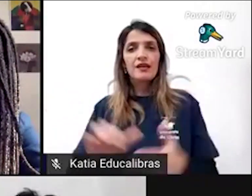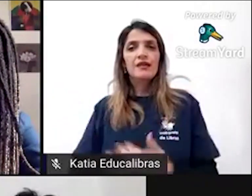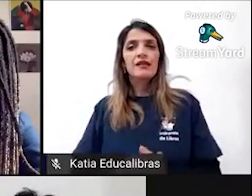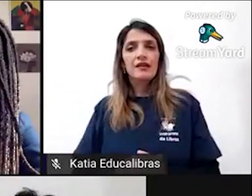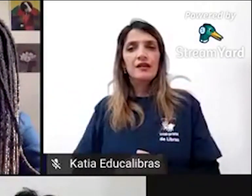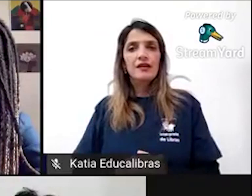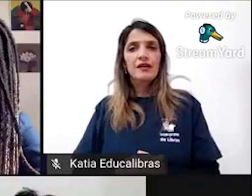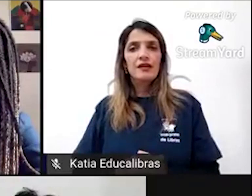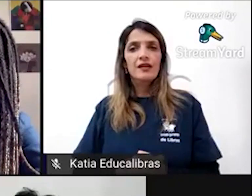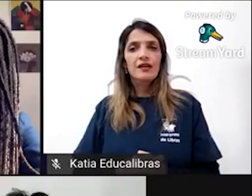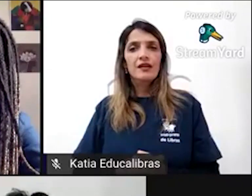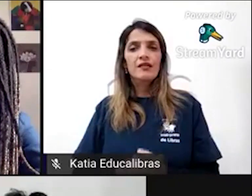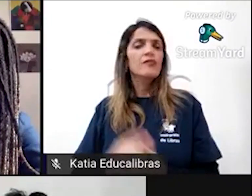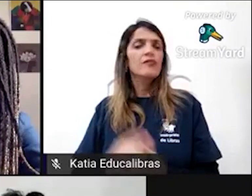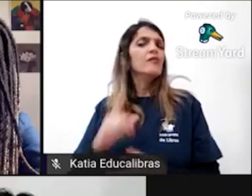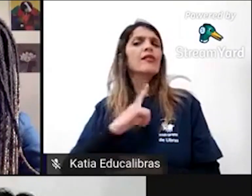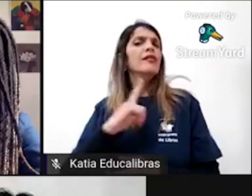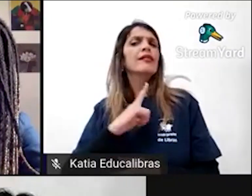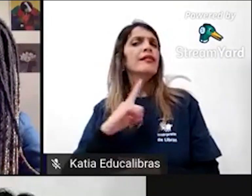o que há